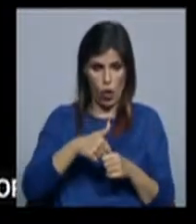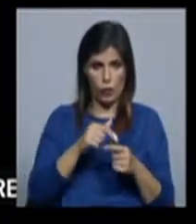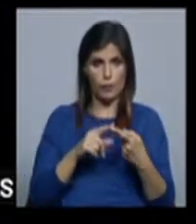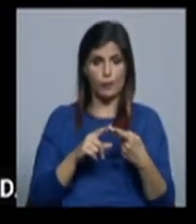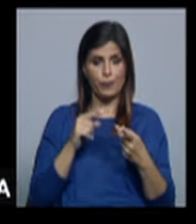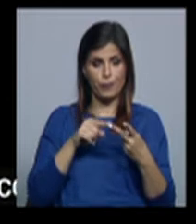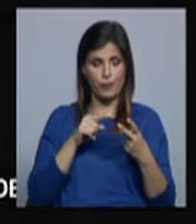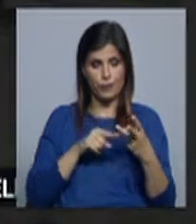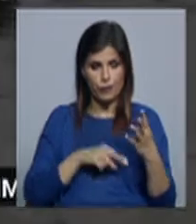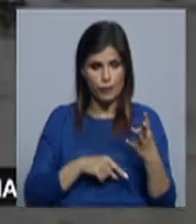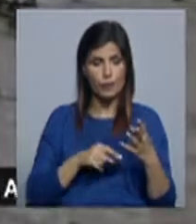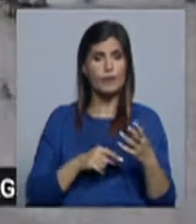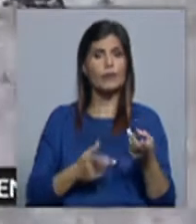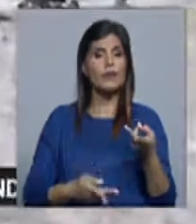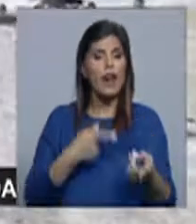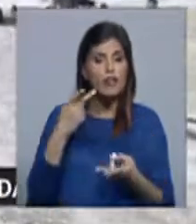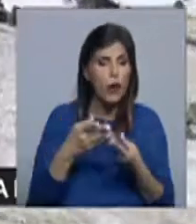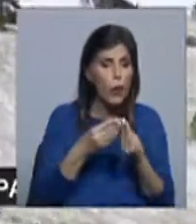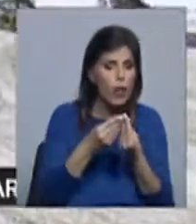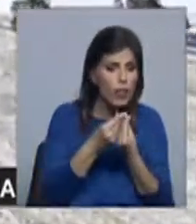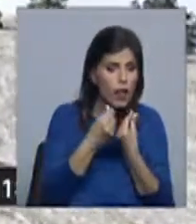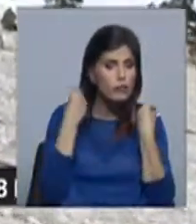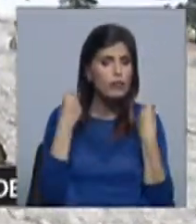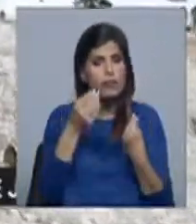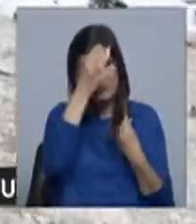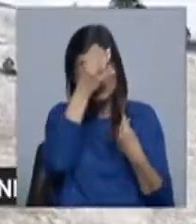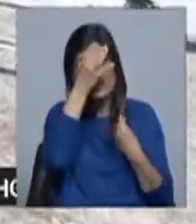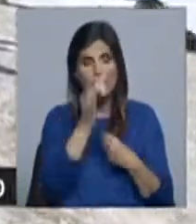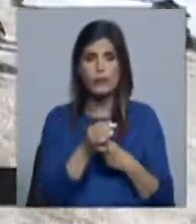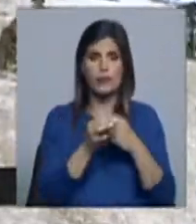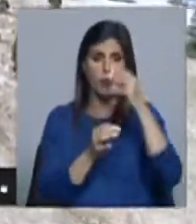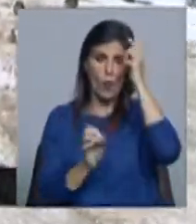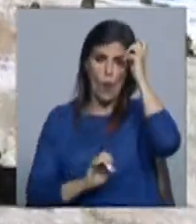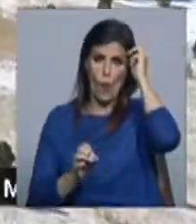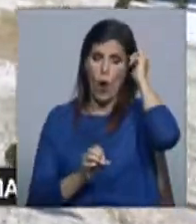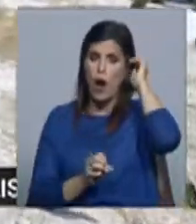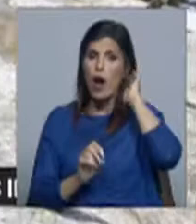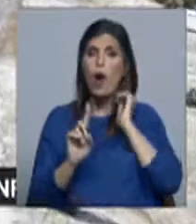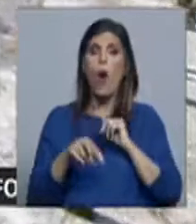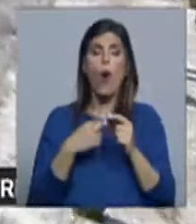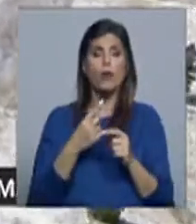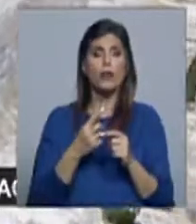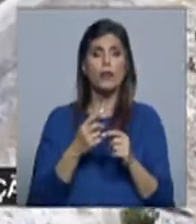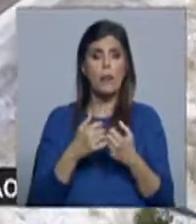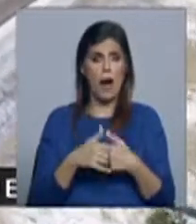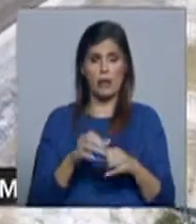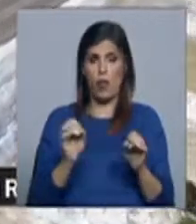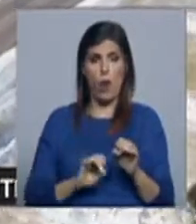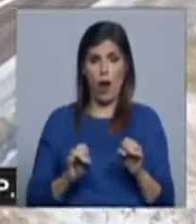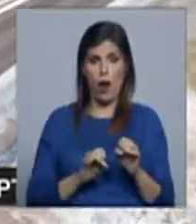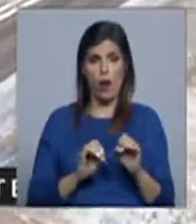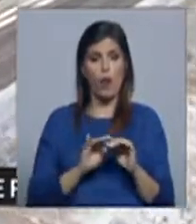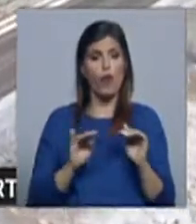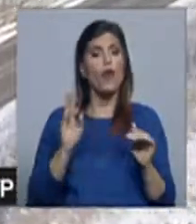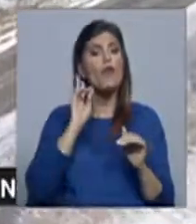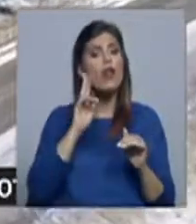sítios, precisamente para medir com uma qualidade, com um rigor que não é atingido por outros dispositivos de presente, precisamente os níveis de